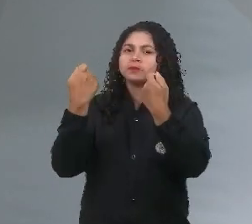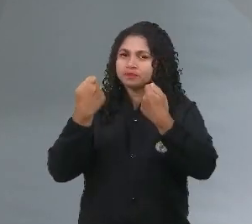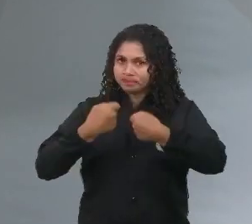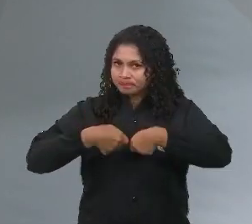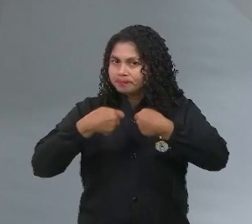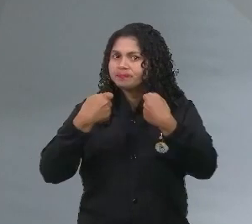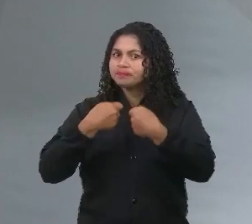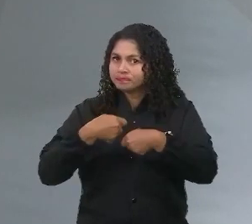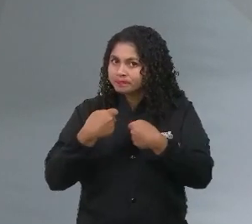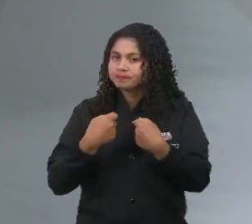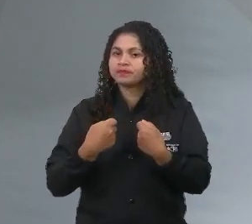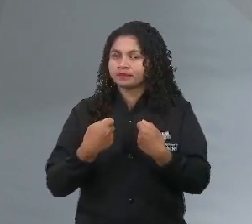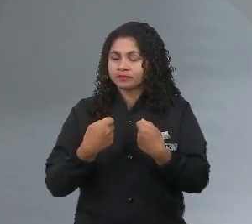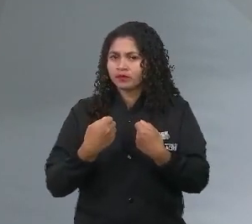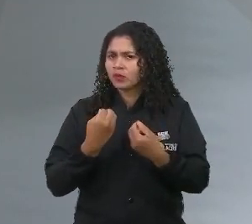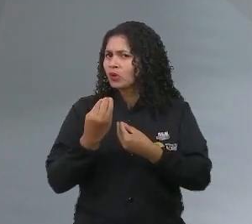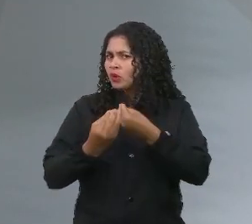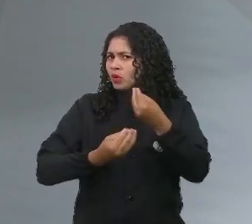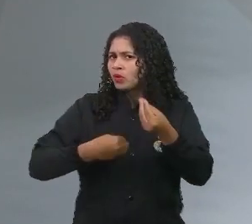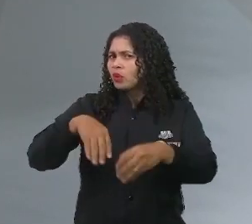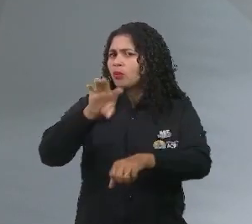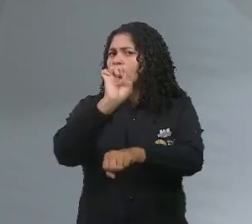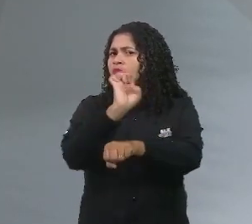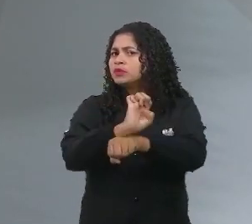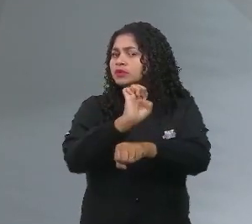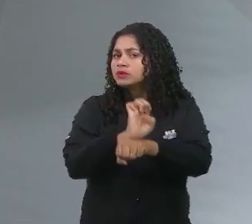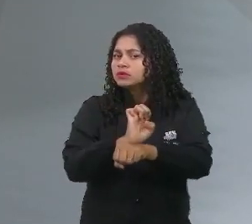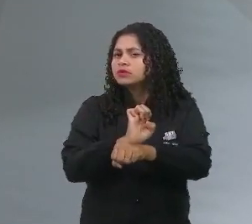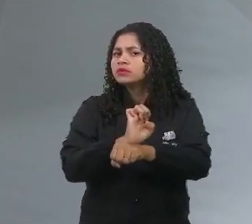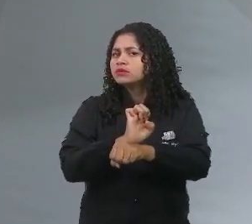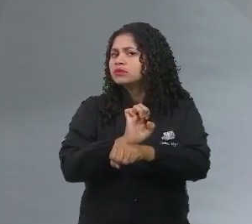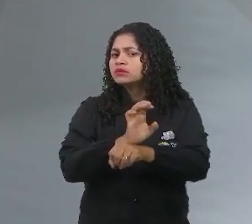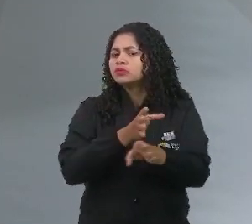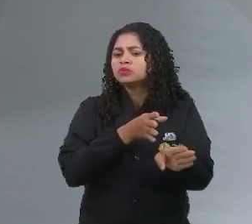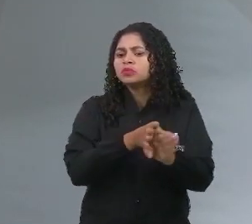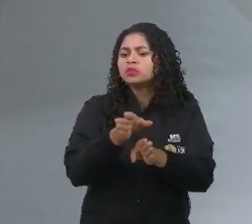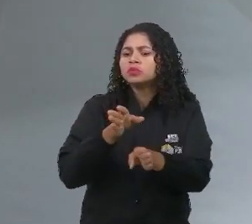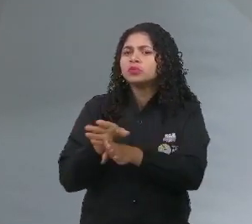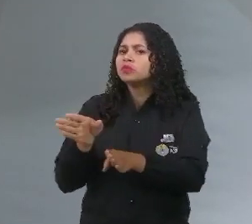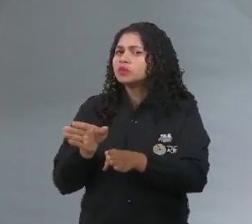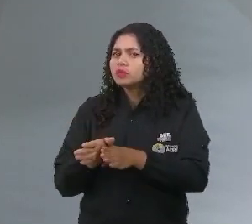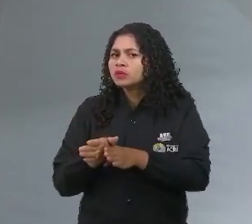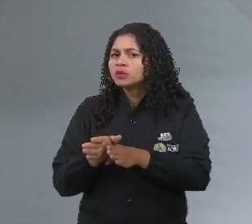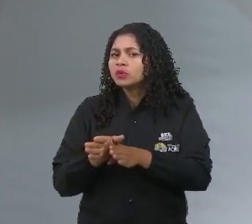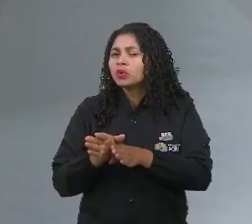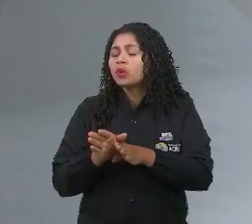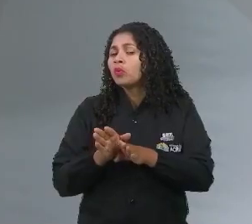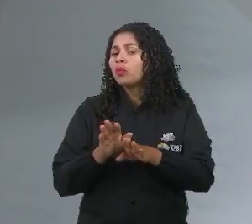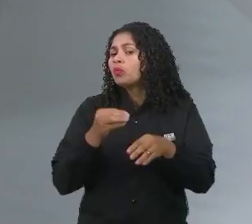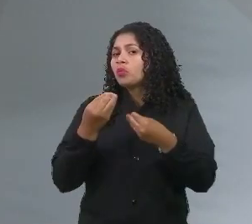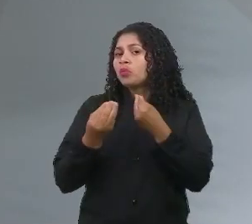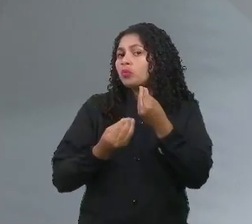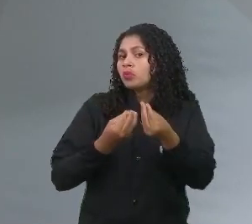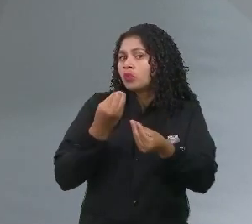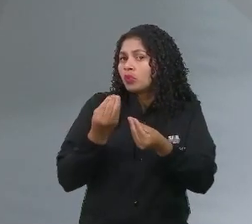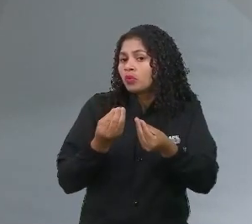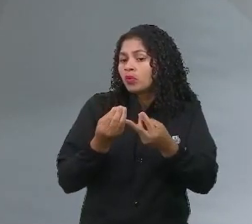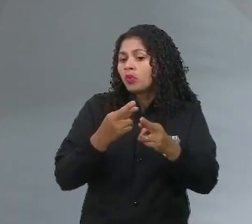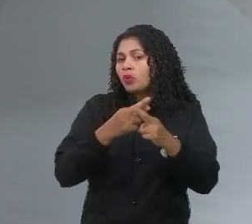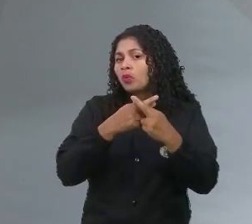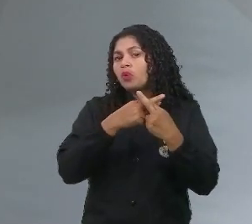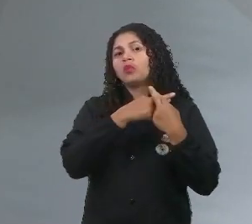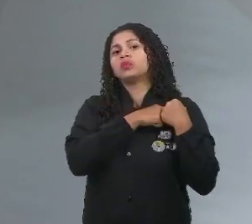Como está o Estado? Como está a atuação do Estado frente às políticas